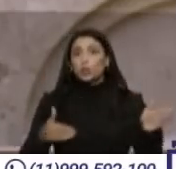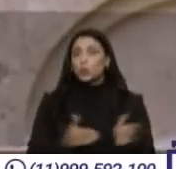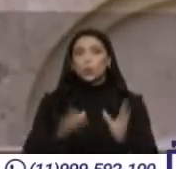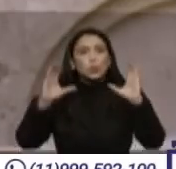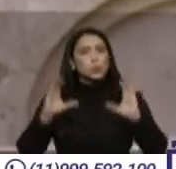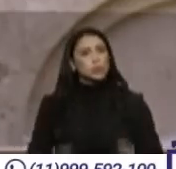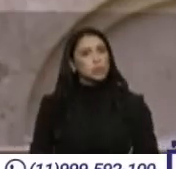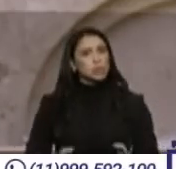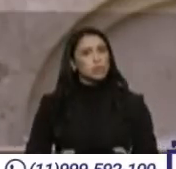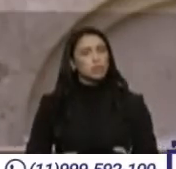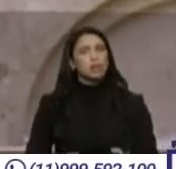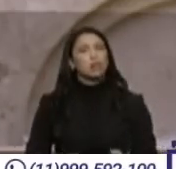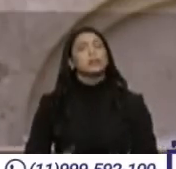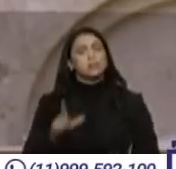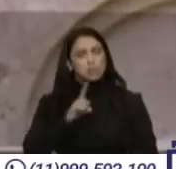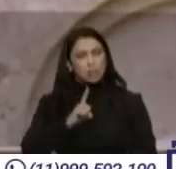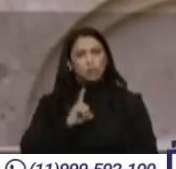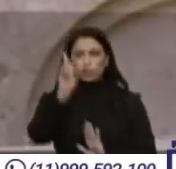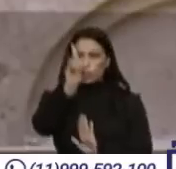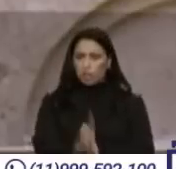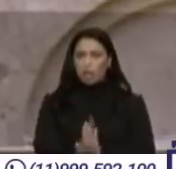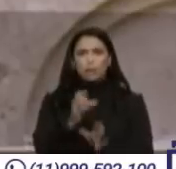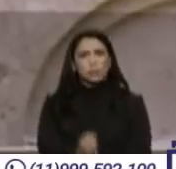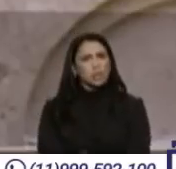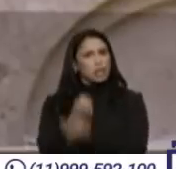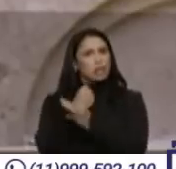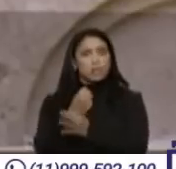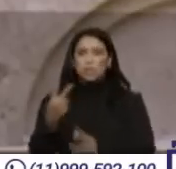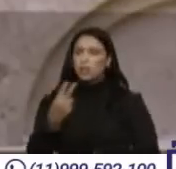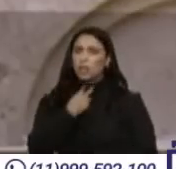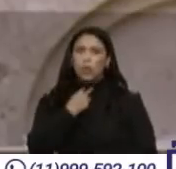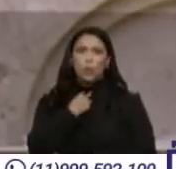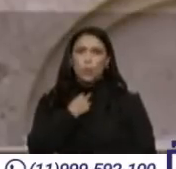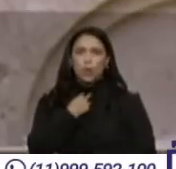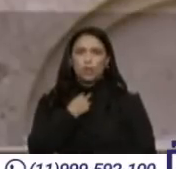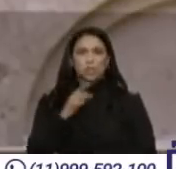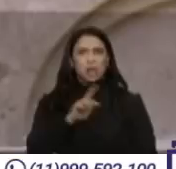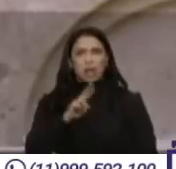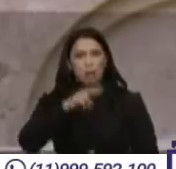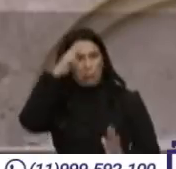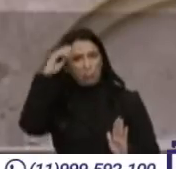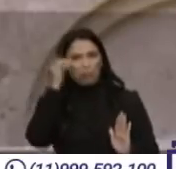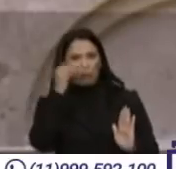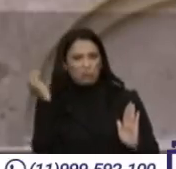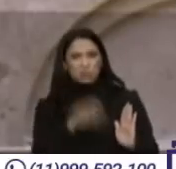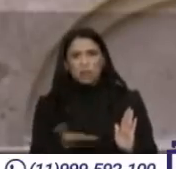um núcleo essencial de direitos e garantias que não podem ser transgredidos nem